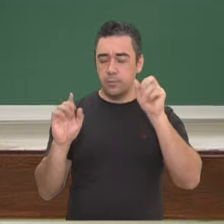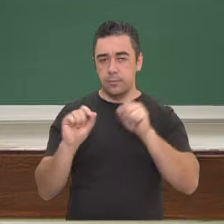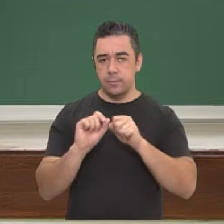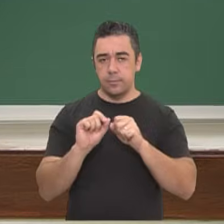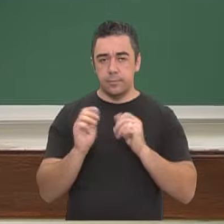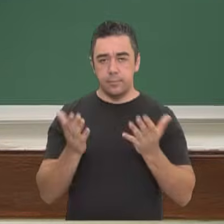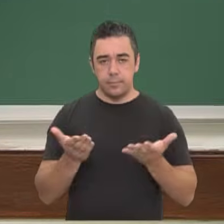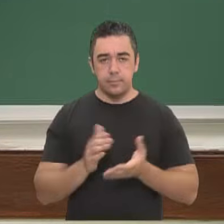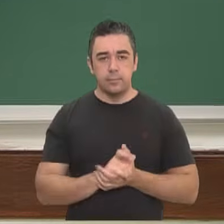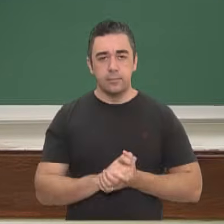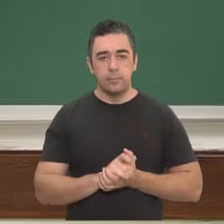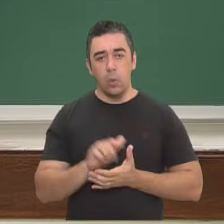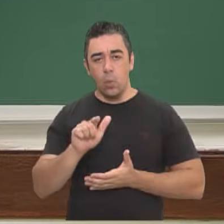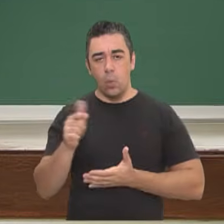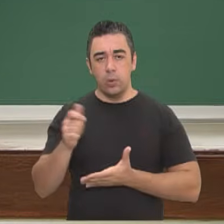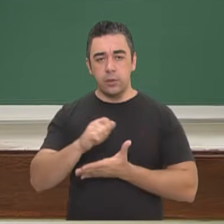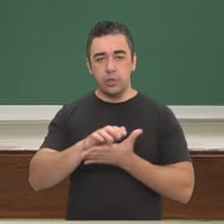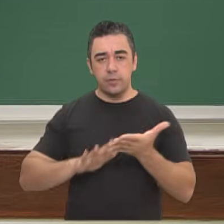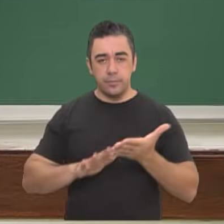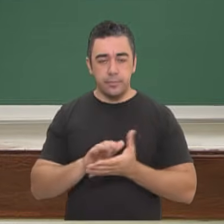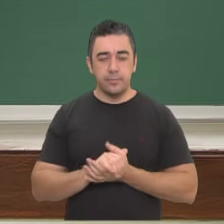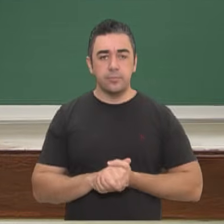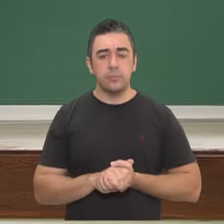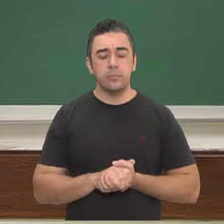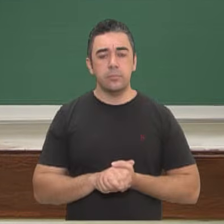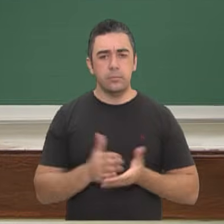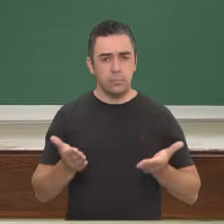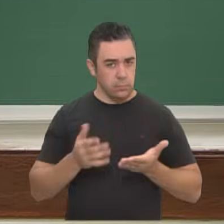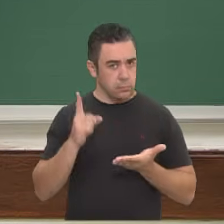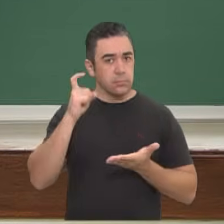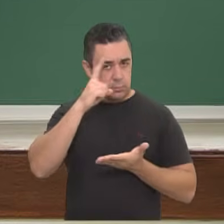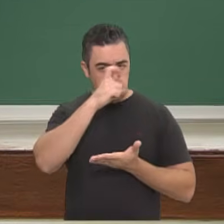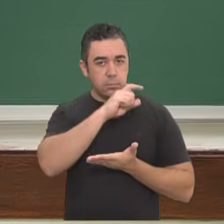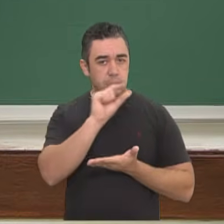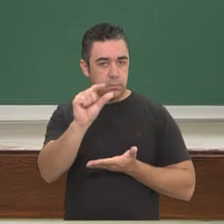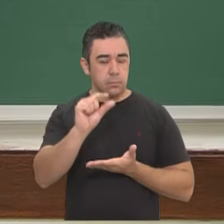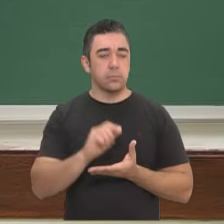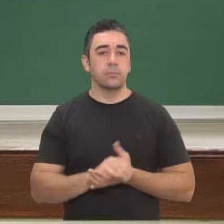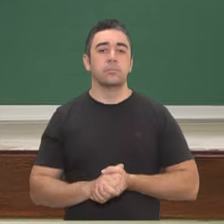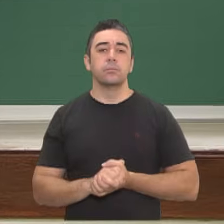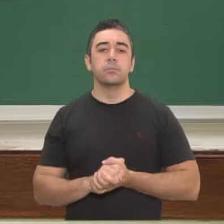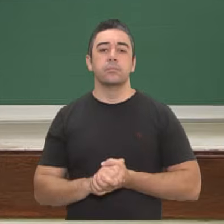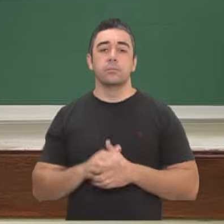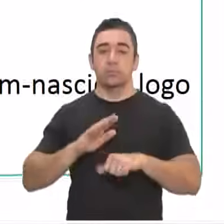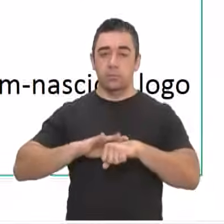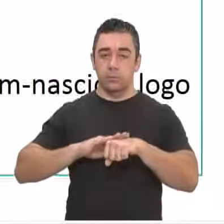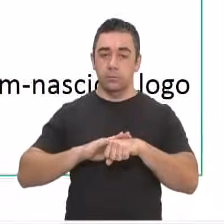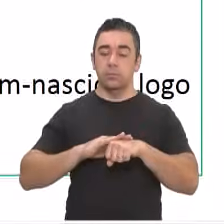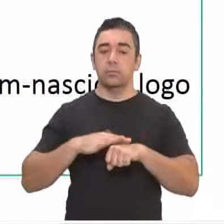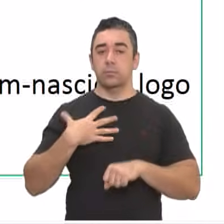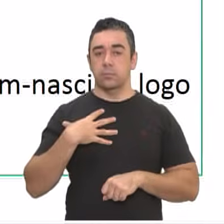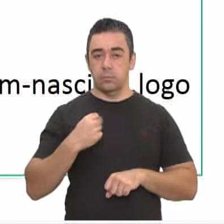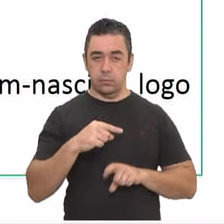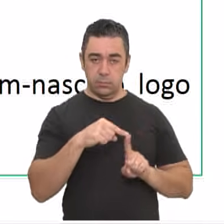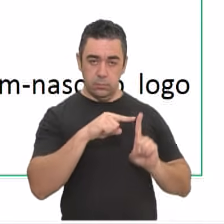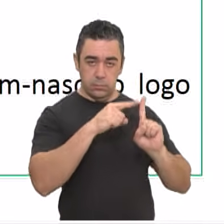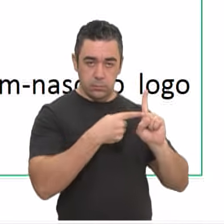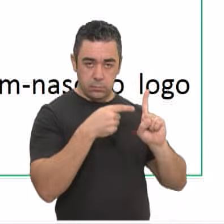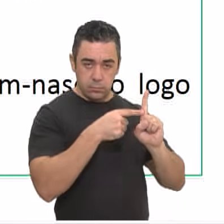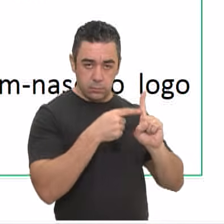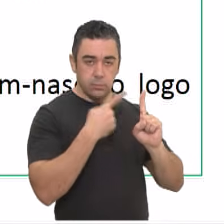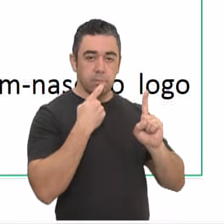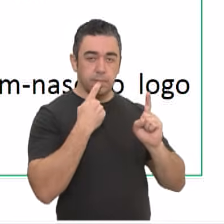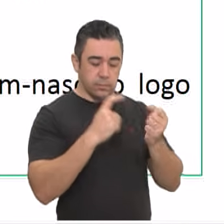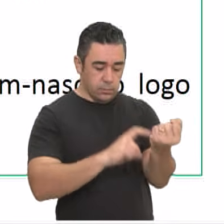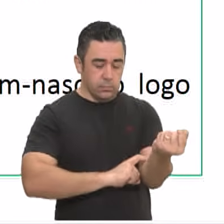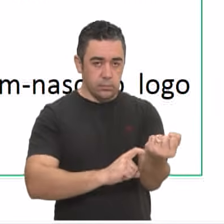gente? Vamos para mais um, então. Vamos deixar um pouquinho mais difícil. A doença hemolítica do recém-nascido ou